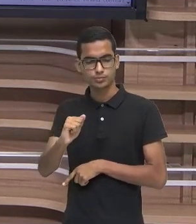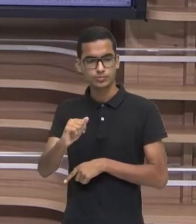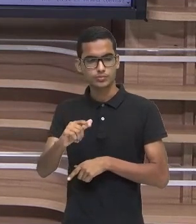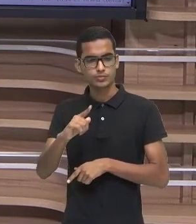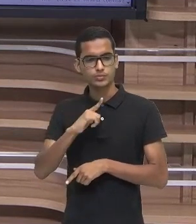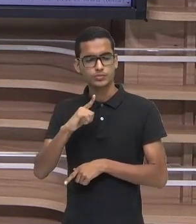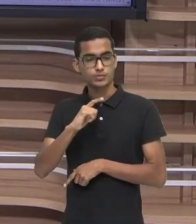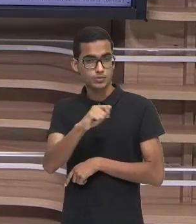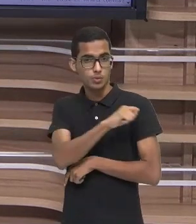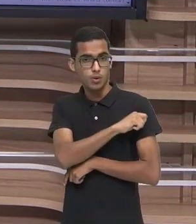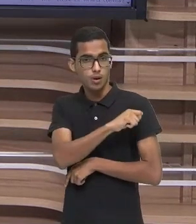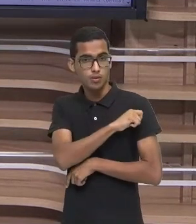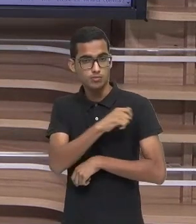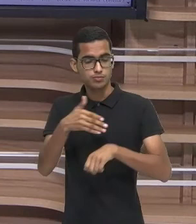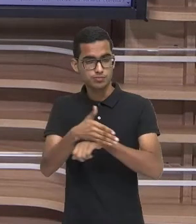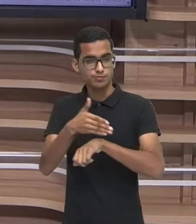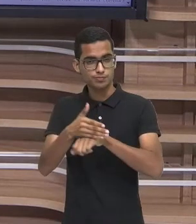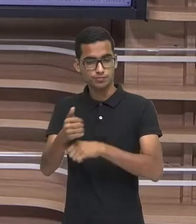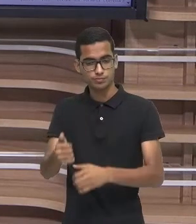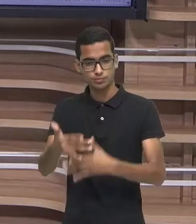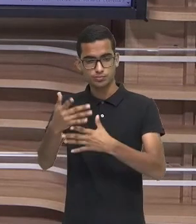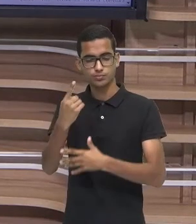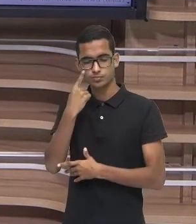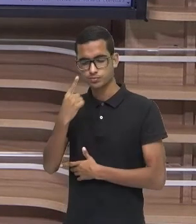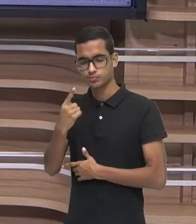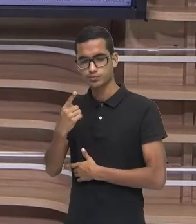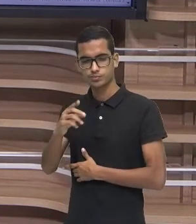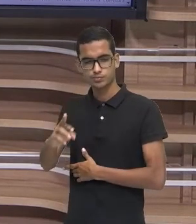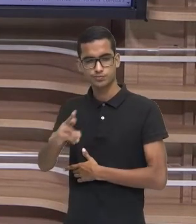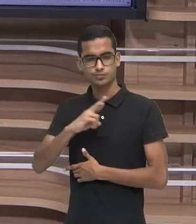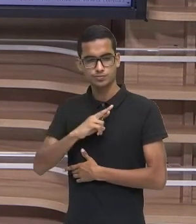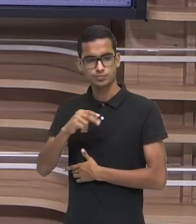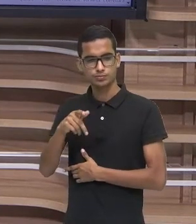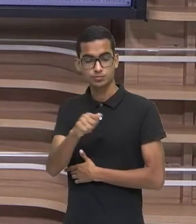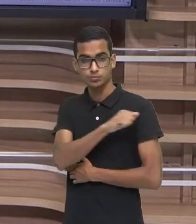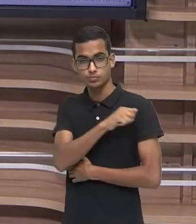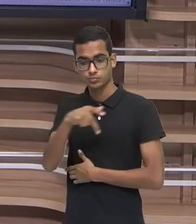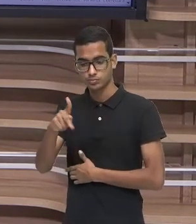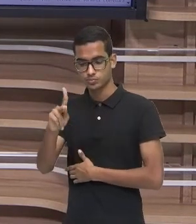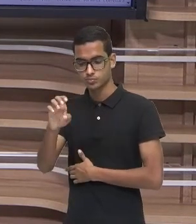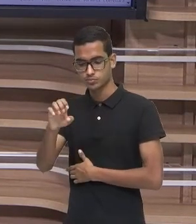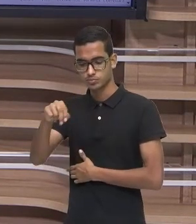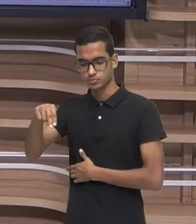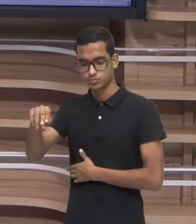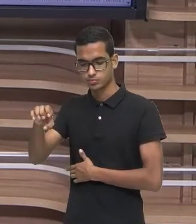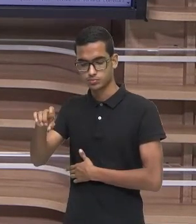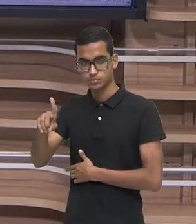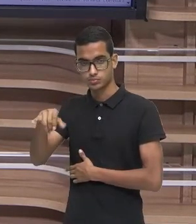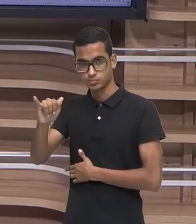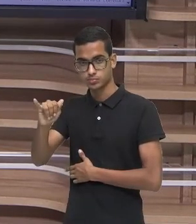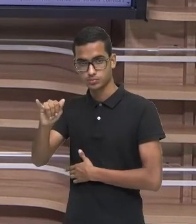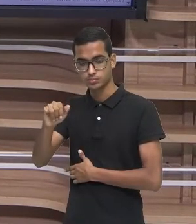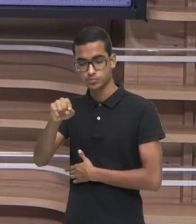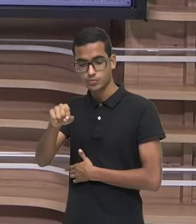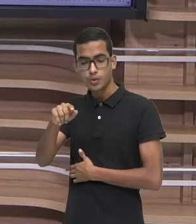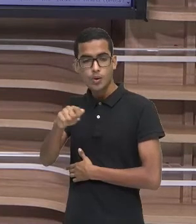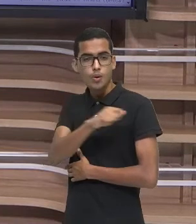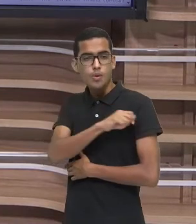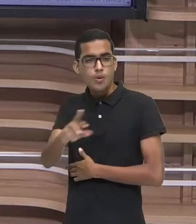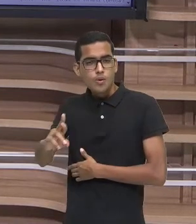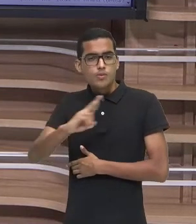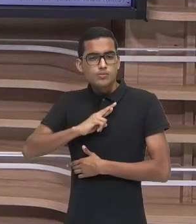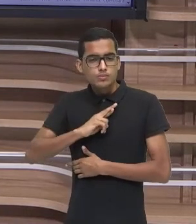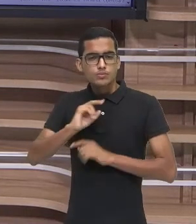do aluno Kennedy. Então, vamos verificar aí as respostas do Kennedy, né? Vamos verificar aí que ele respondeu